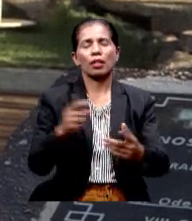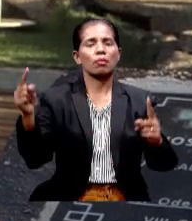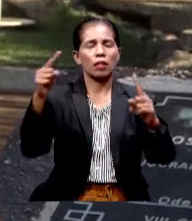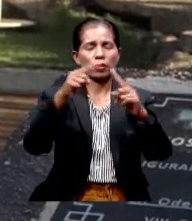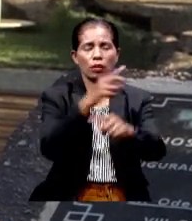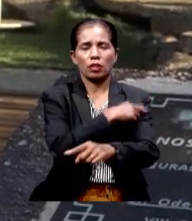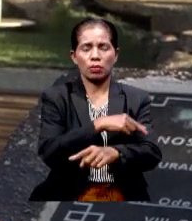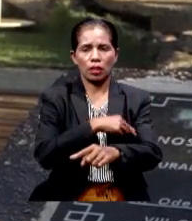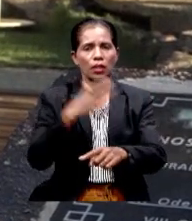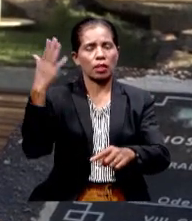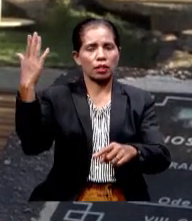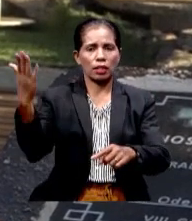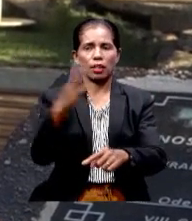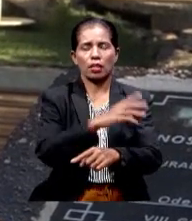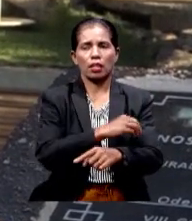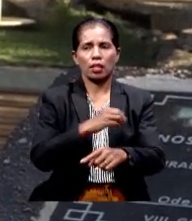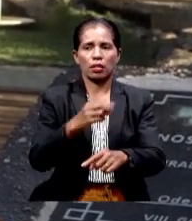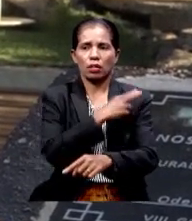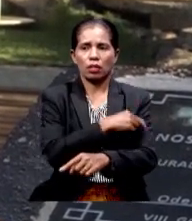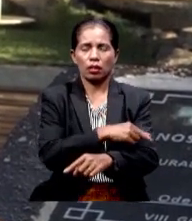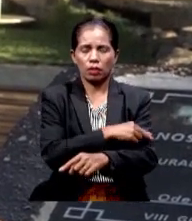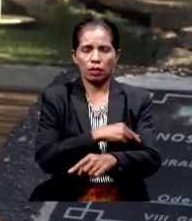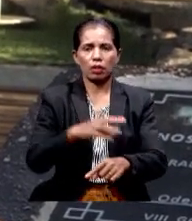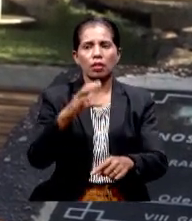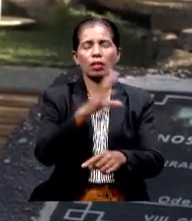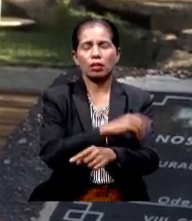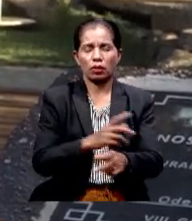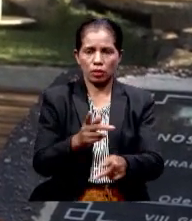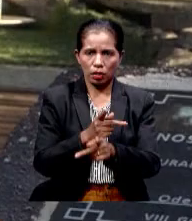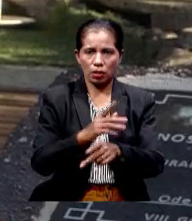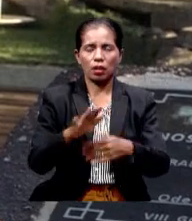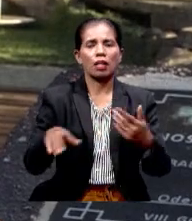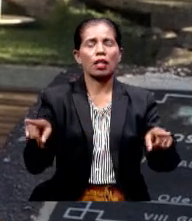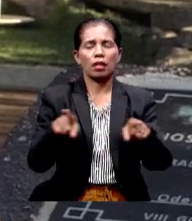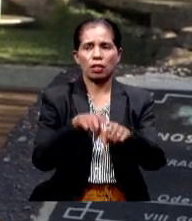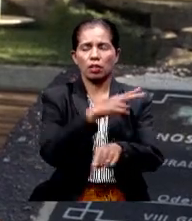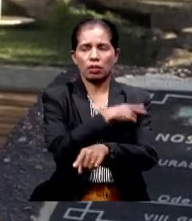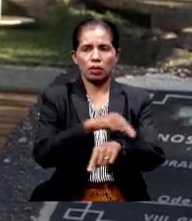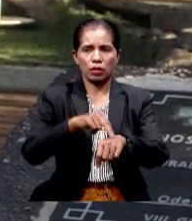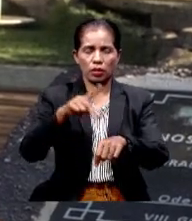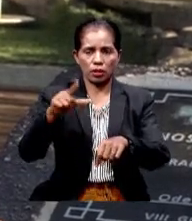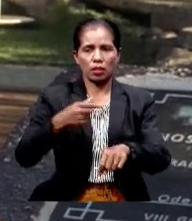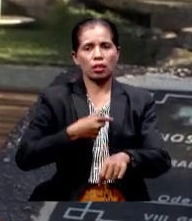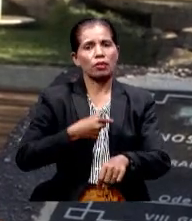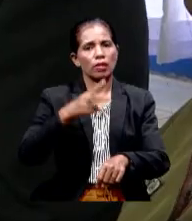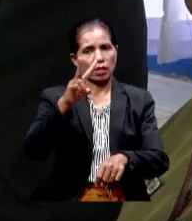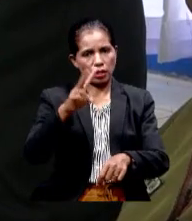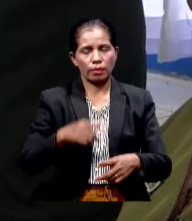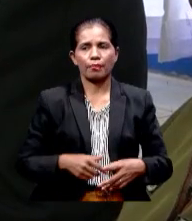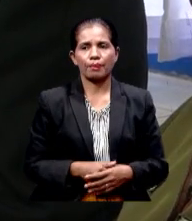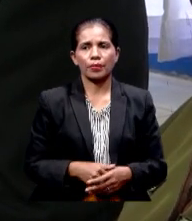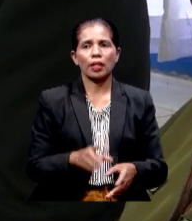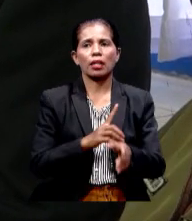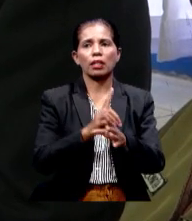de internamento no hospital e hospital terciário, cuidados terciários, anexo ao Hospital Nacional Guido Valdares.